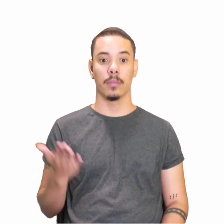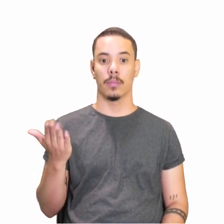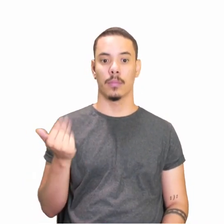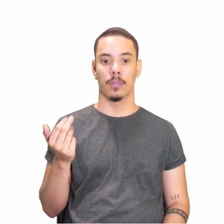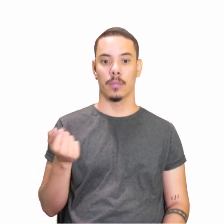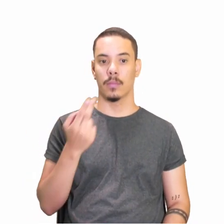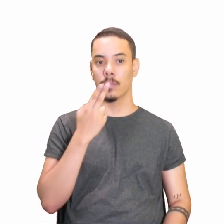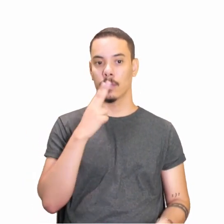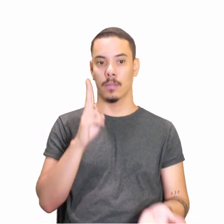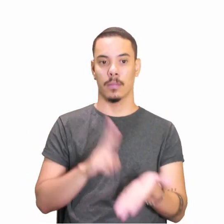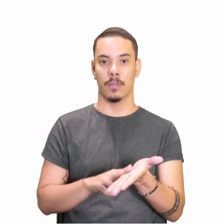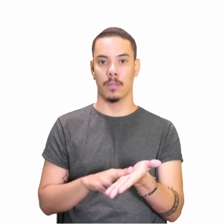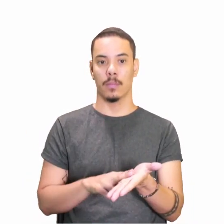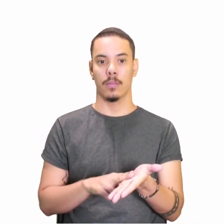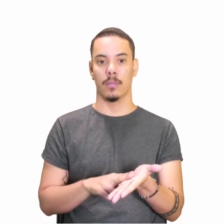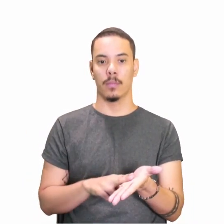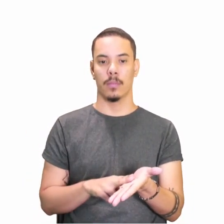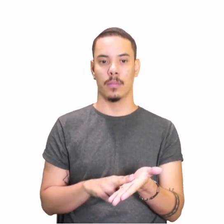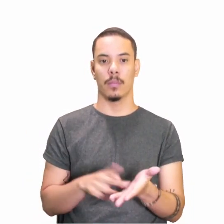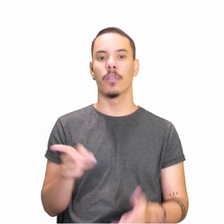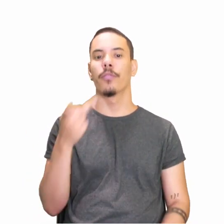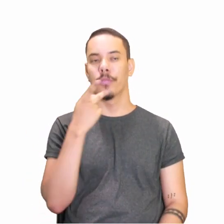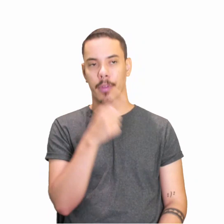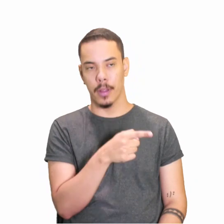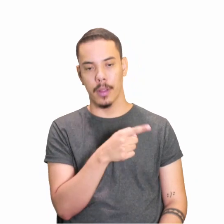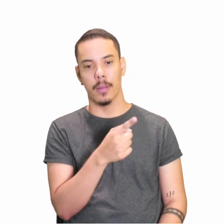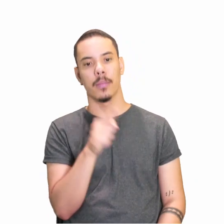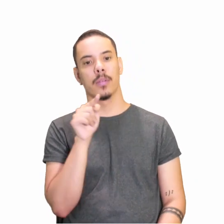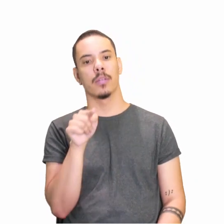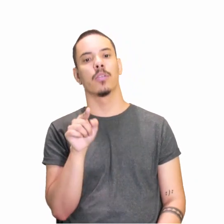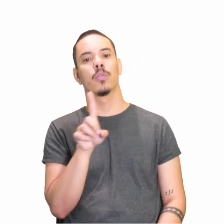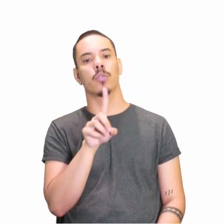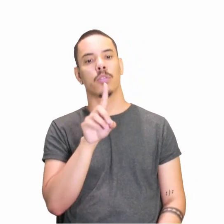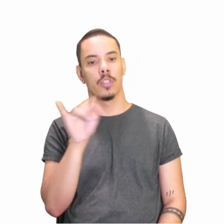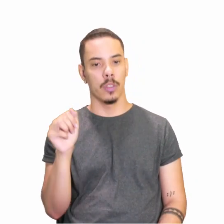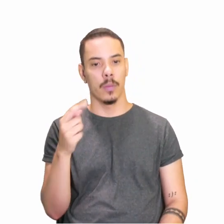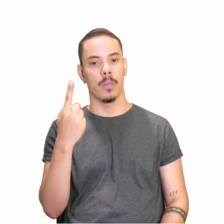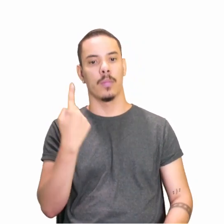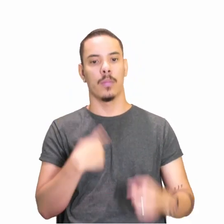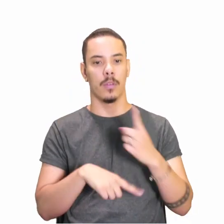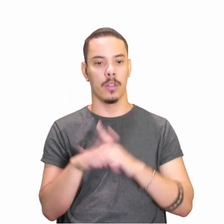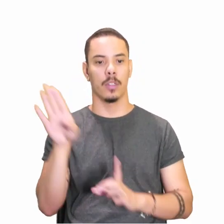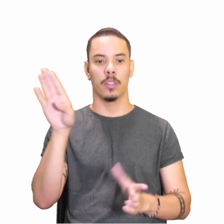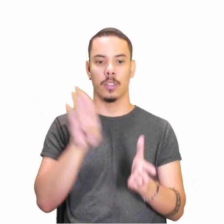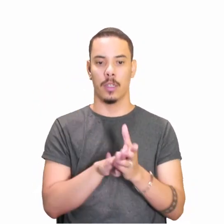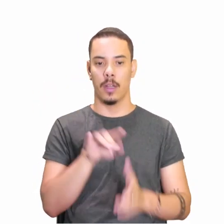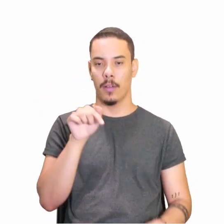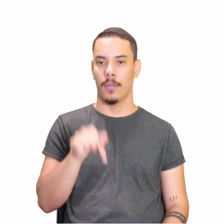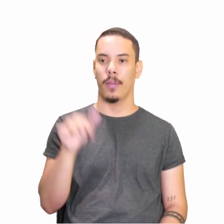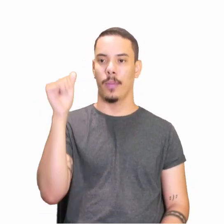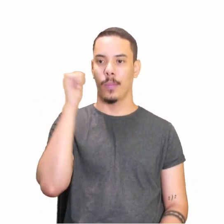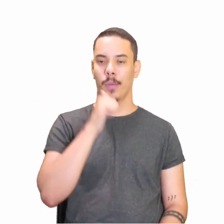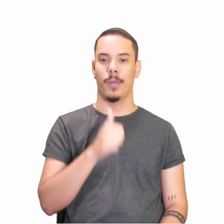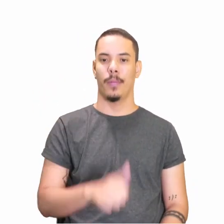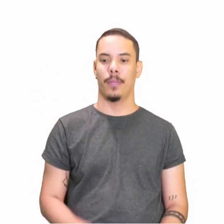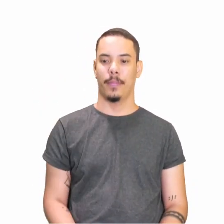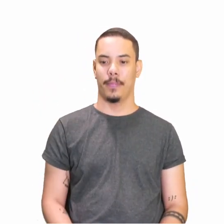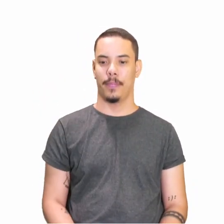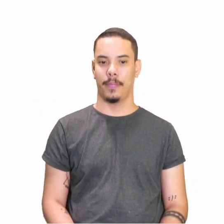a carteira, caipira. Não falei pra você que um dia o progresso chegava aqui, mulher?